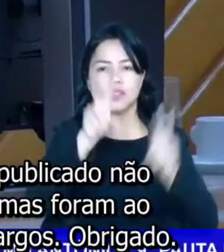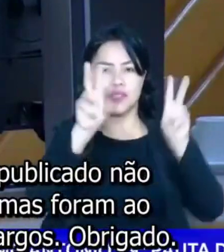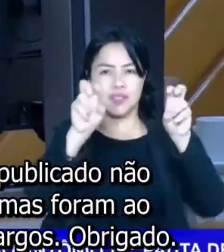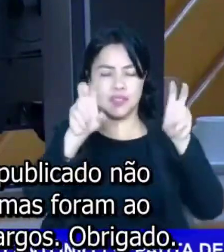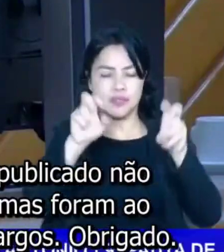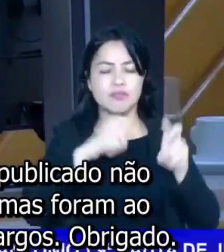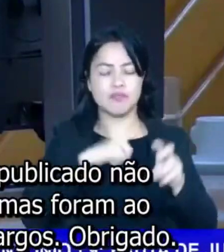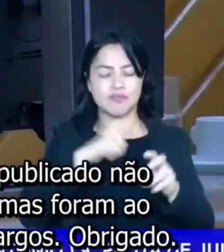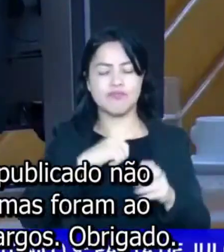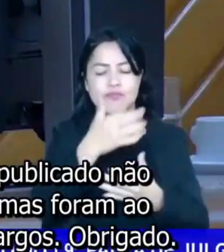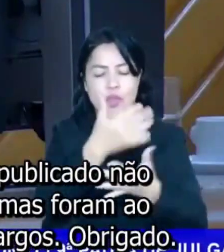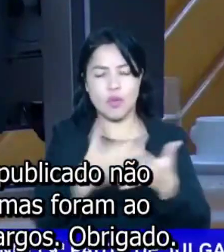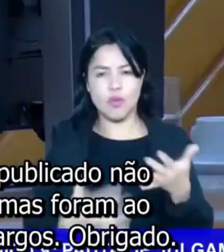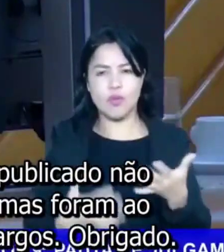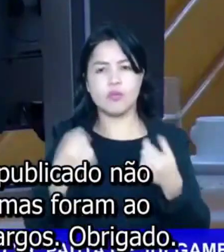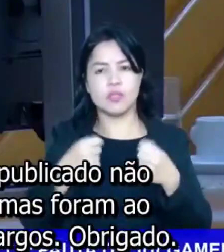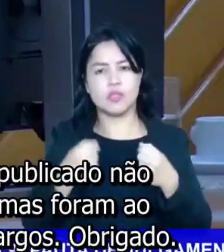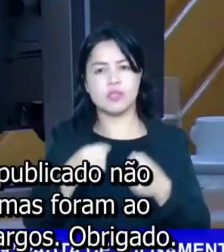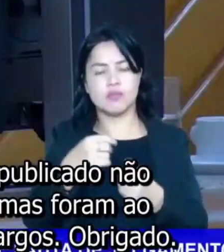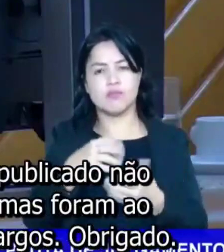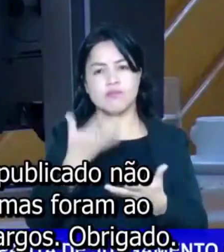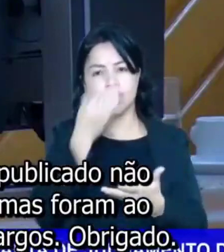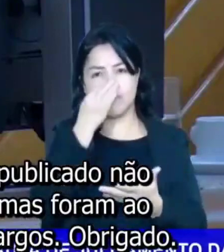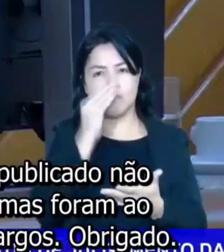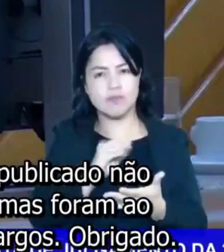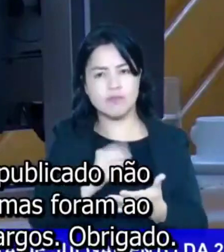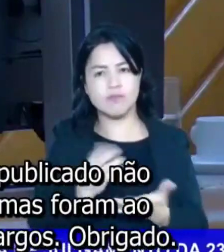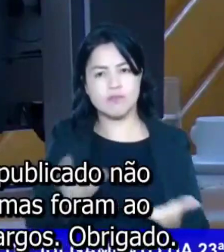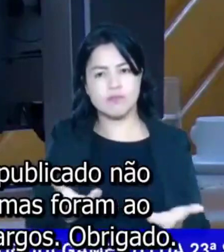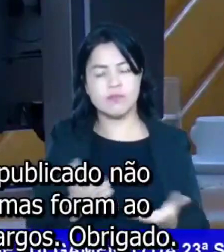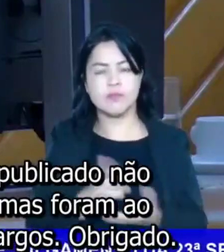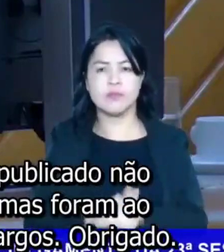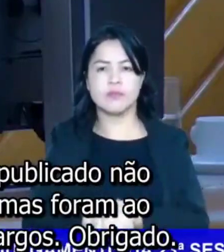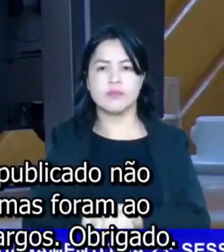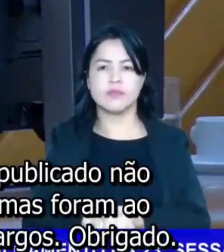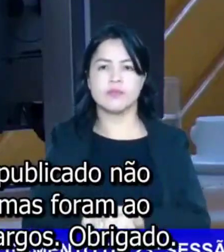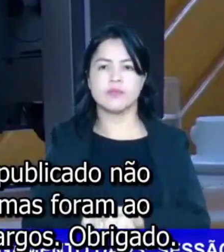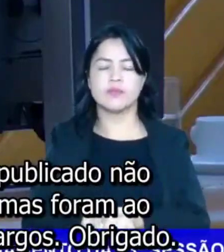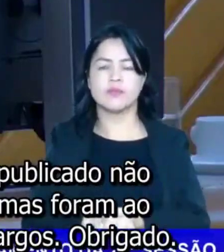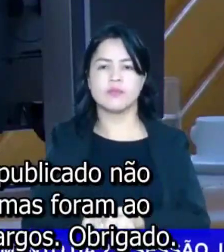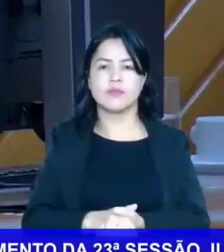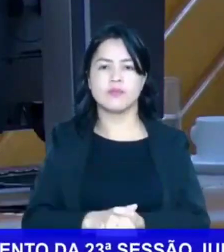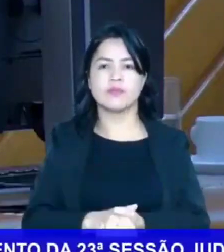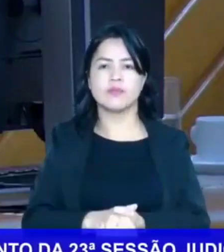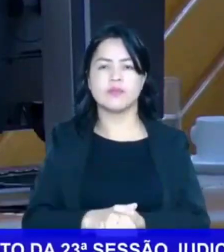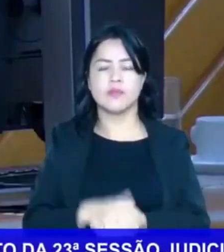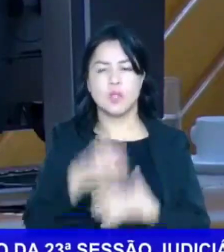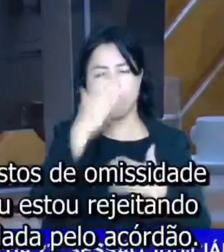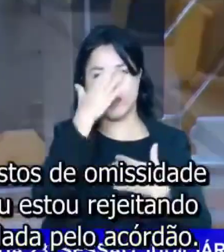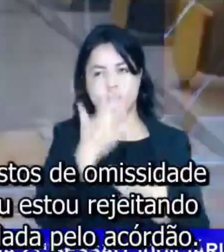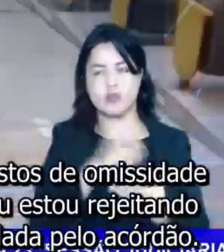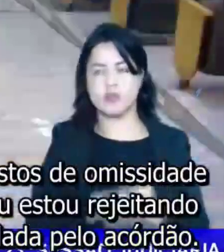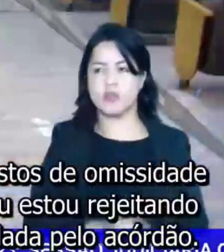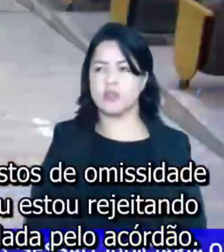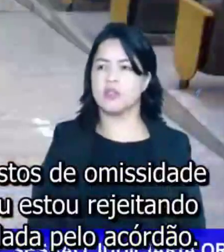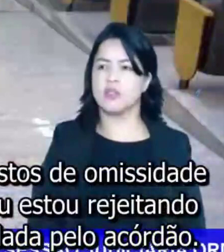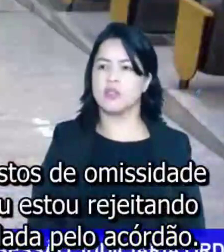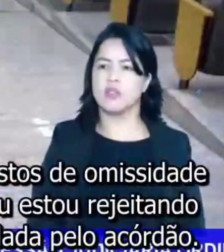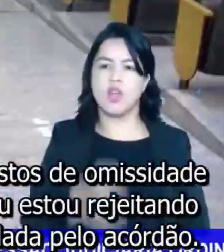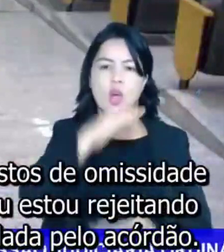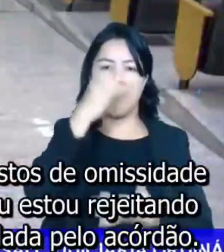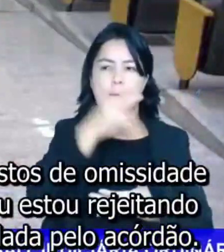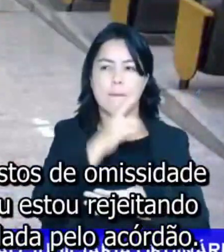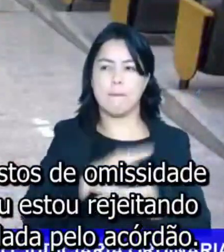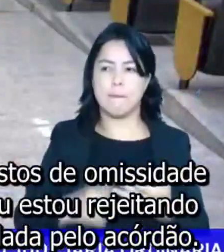final, enfrentados, devem ser rejeitados ambos os embargos. Obrigado. O relator, com a